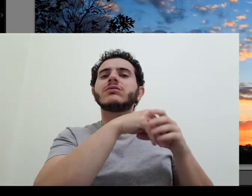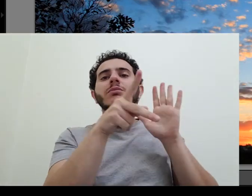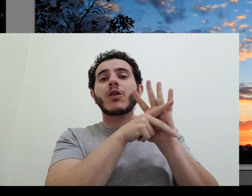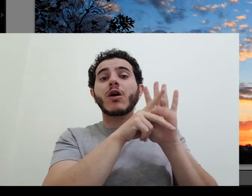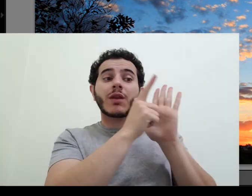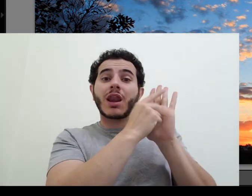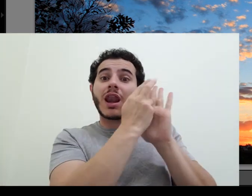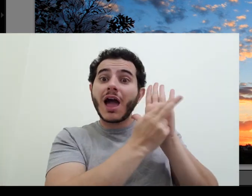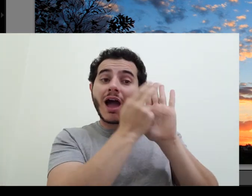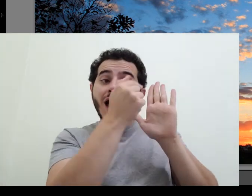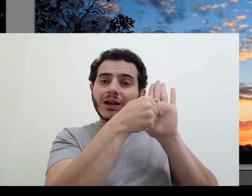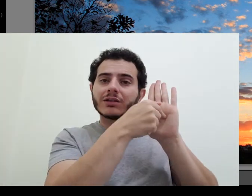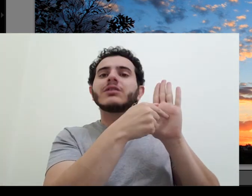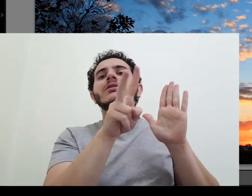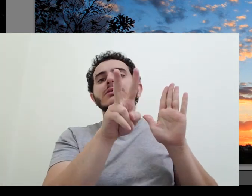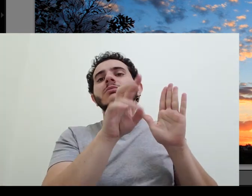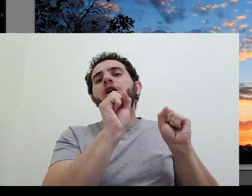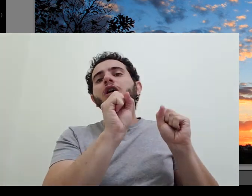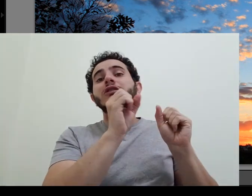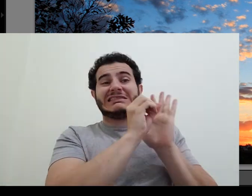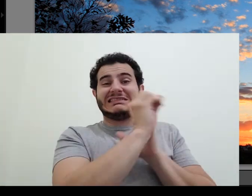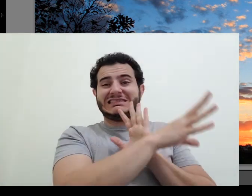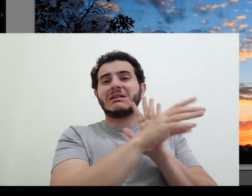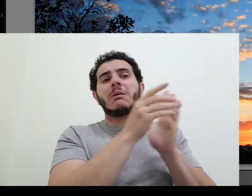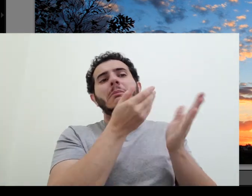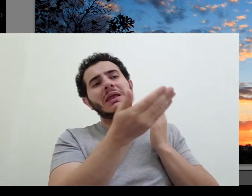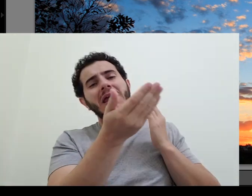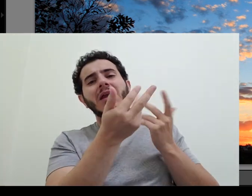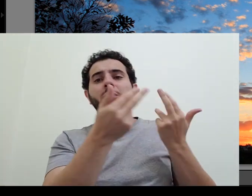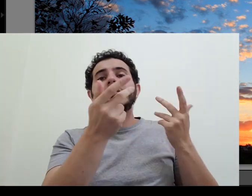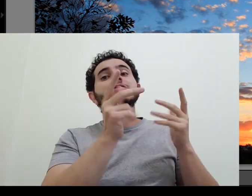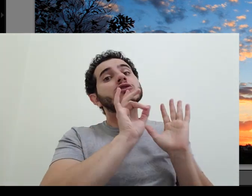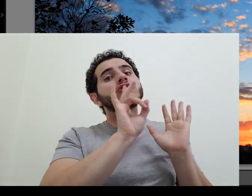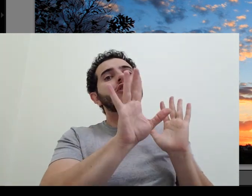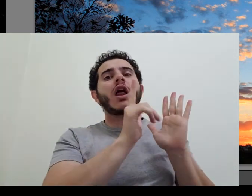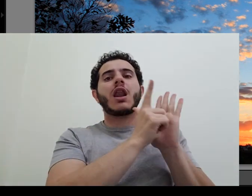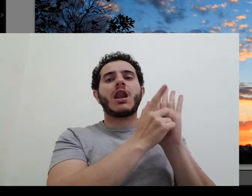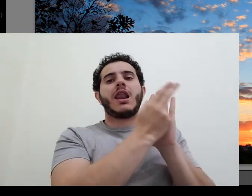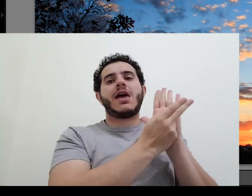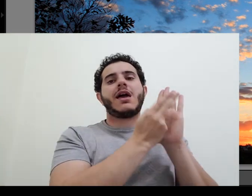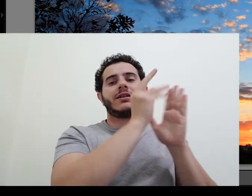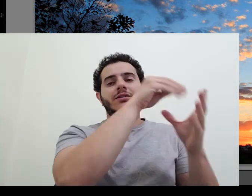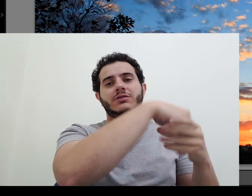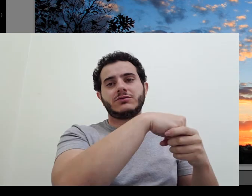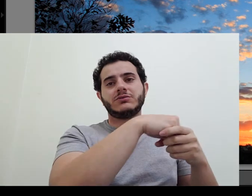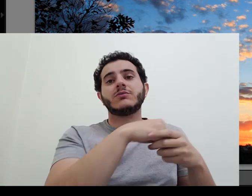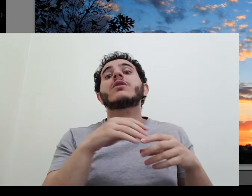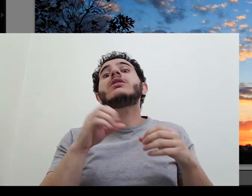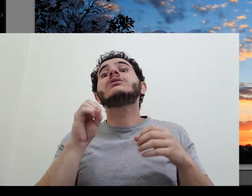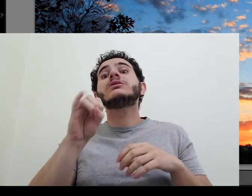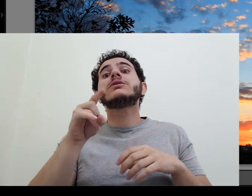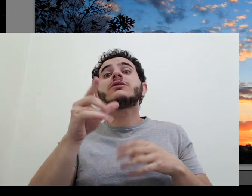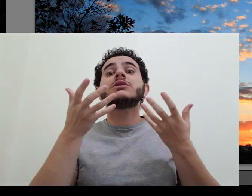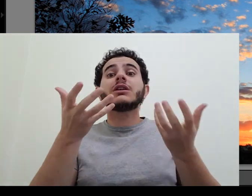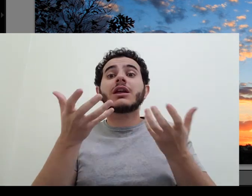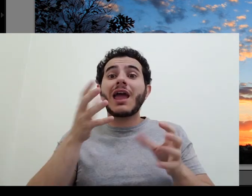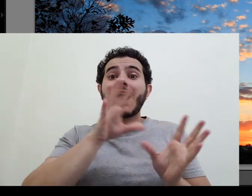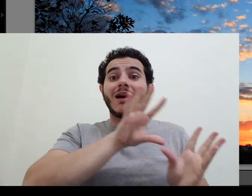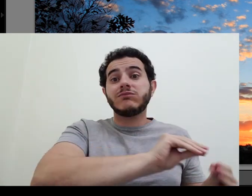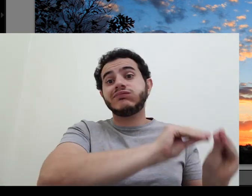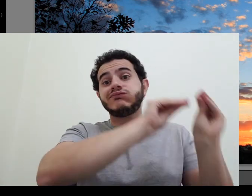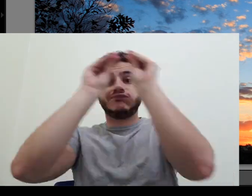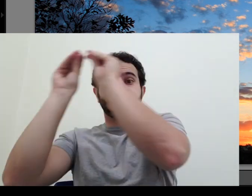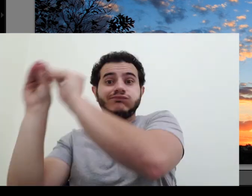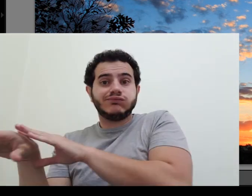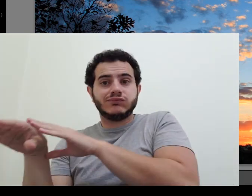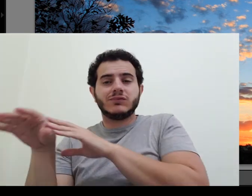Lightroom, desinstalar o Lightroom, formatar minha máquina, enfim, eu vou perder todos esses ajustes. A única maneira de ter um arquivo com